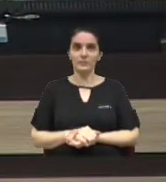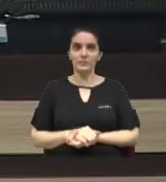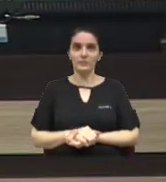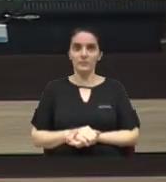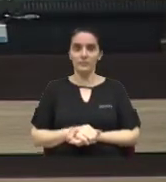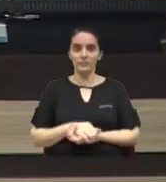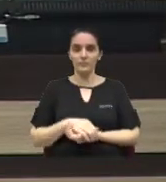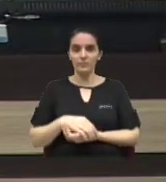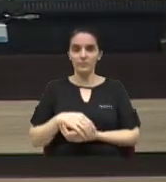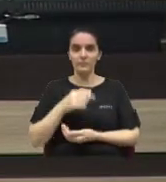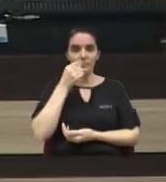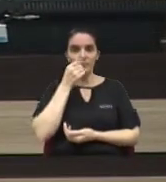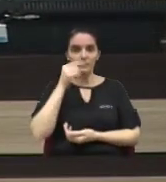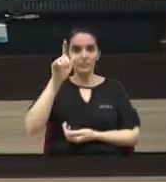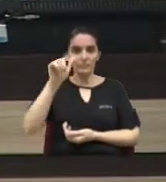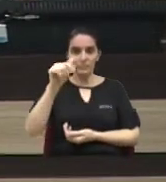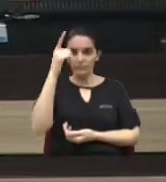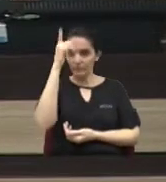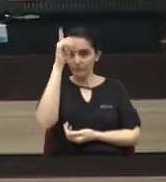vereador Lemão.